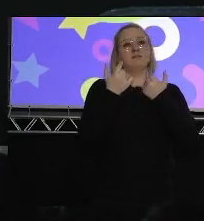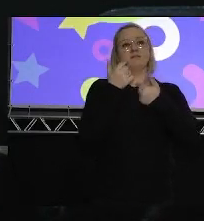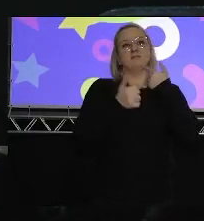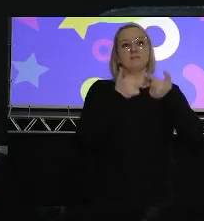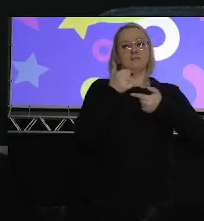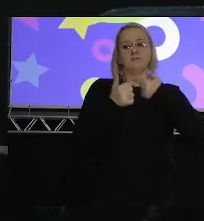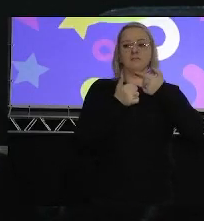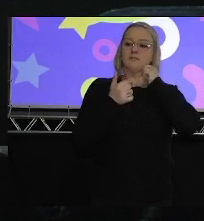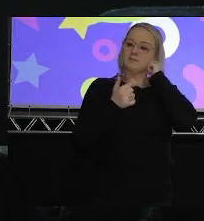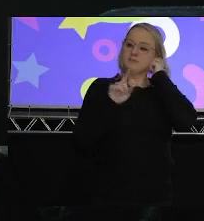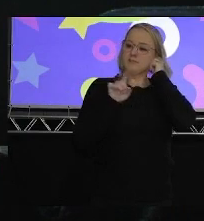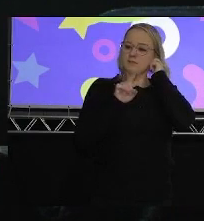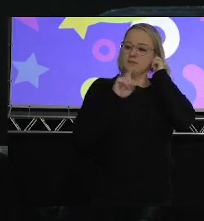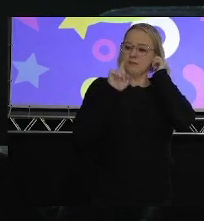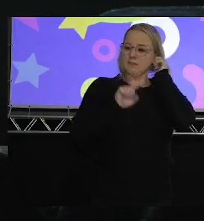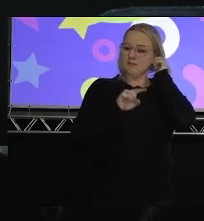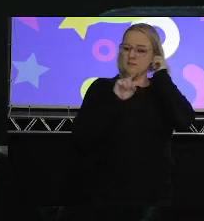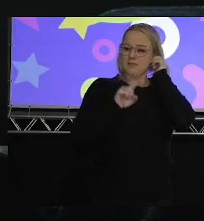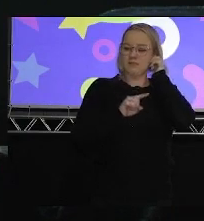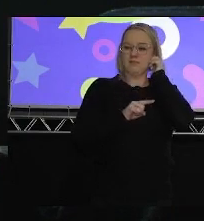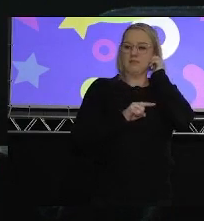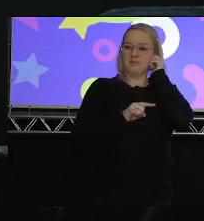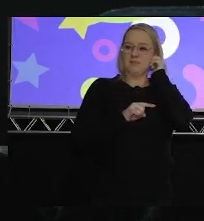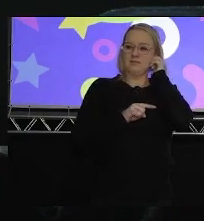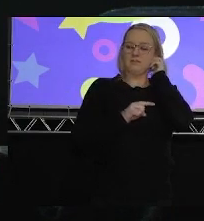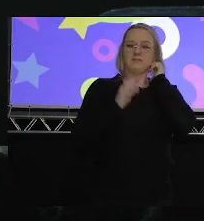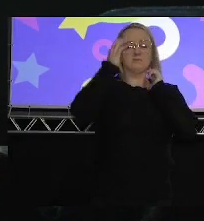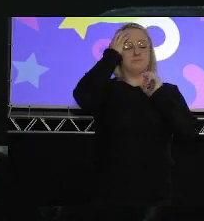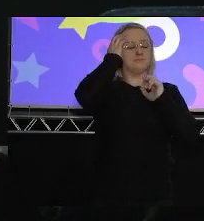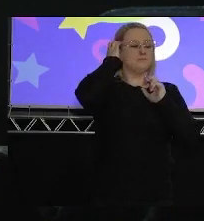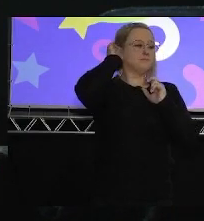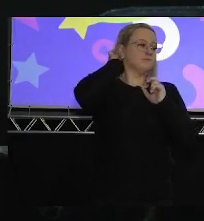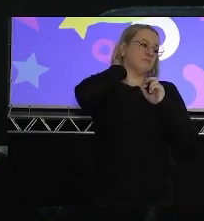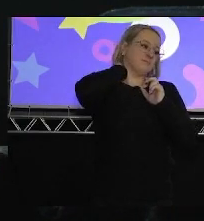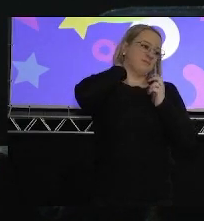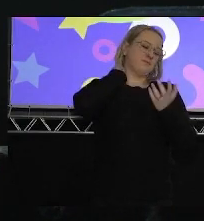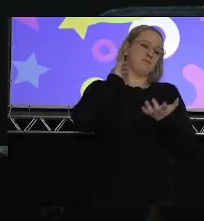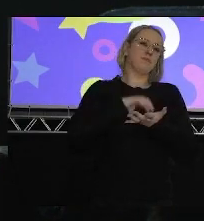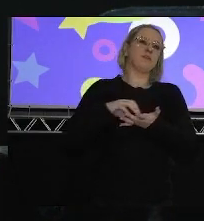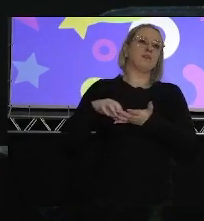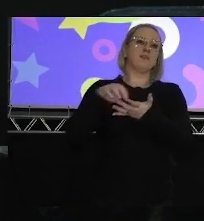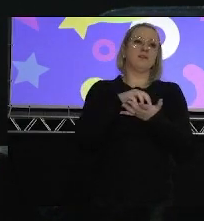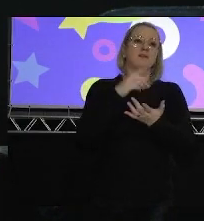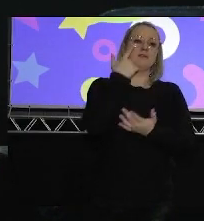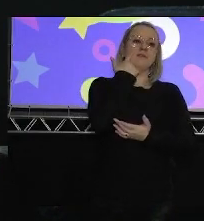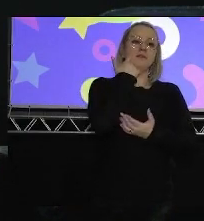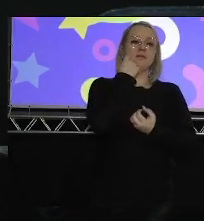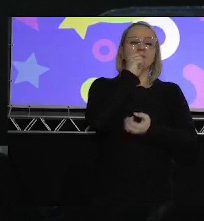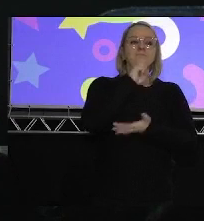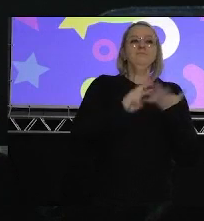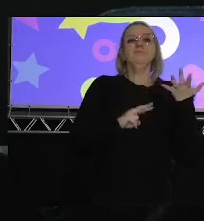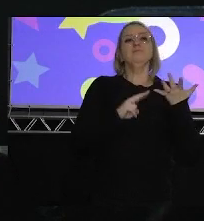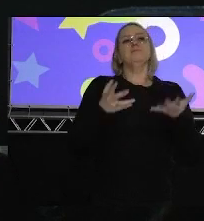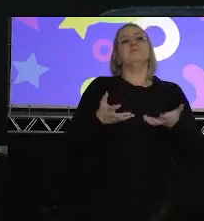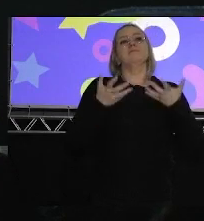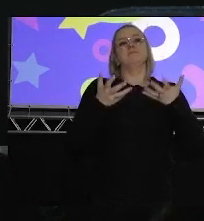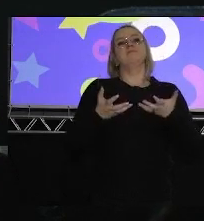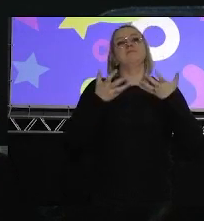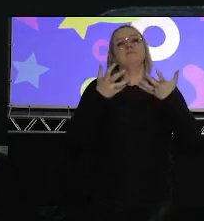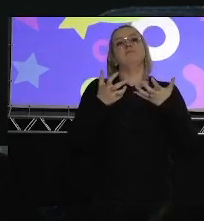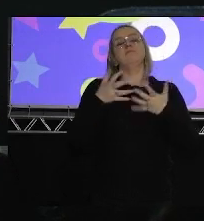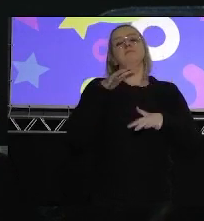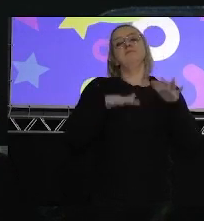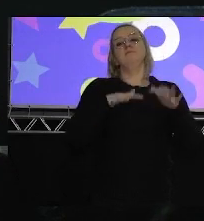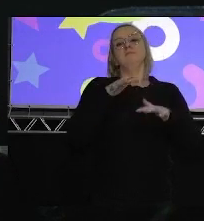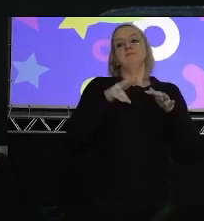e as suas atividades. Tá? Então, as áreas de negócio definem as suas iniciativas e, de acordo com os seus